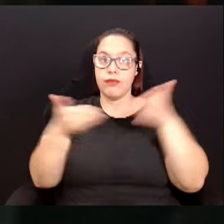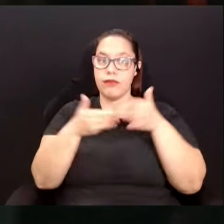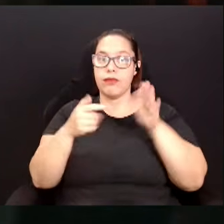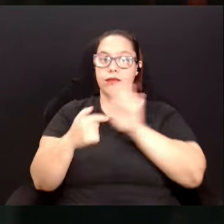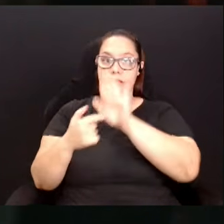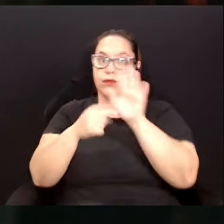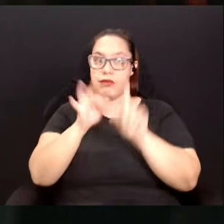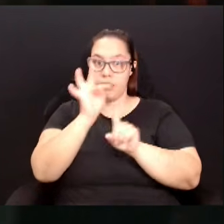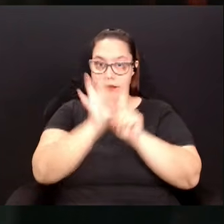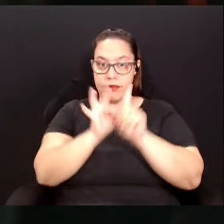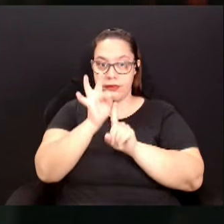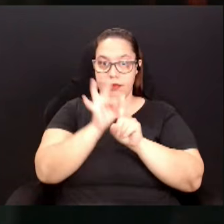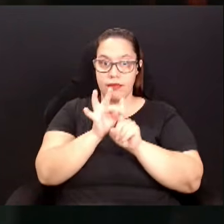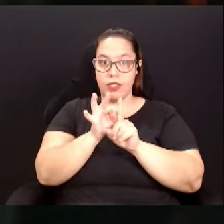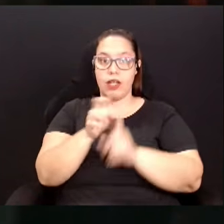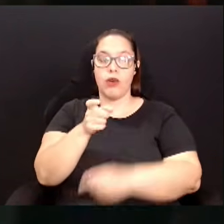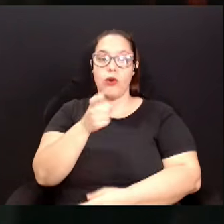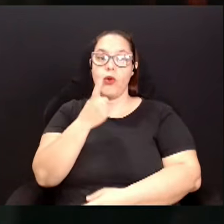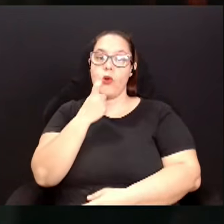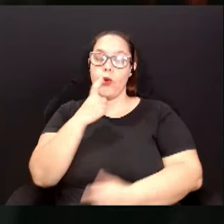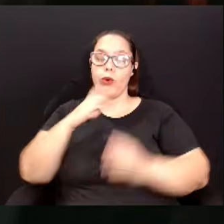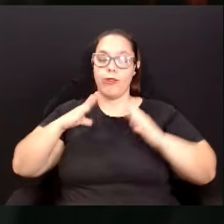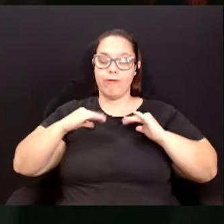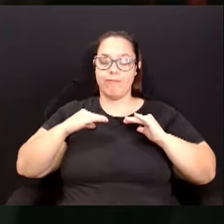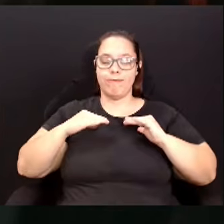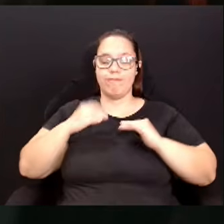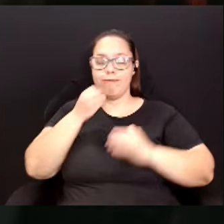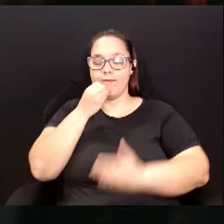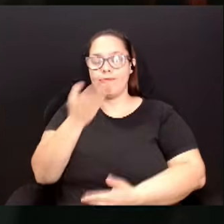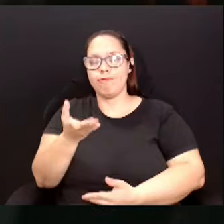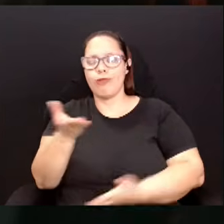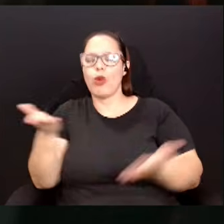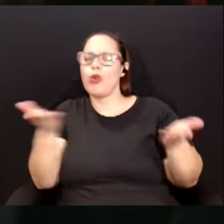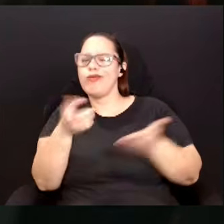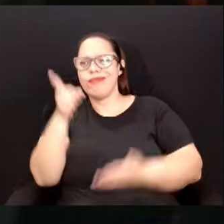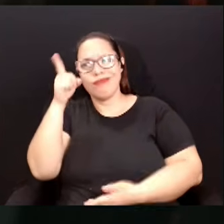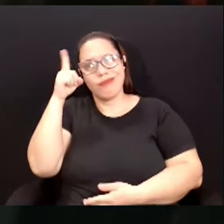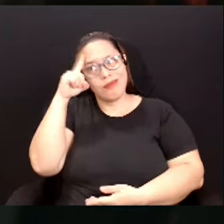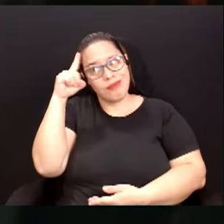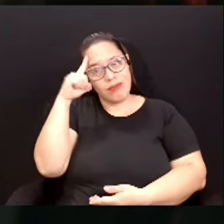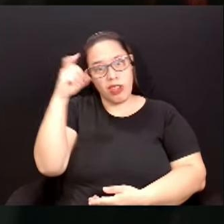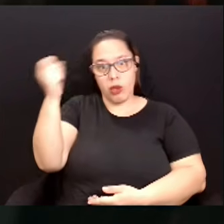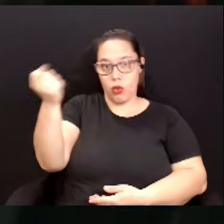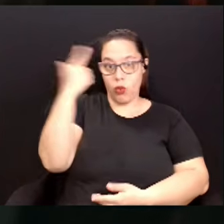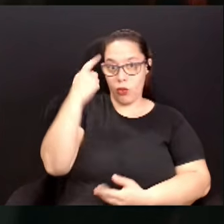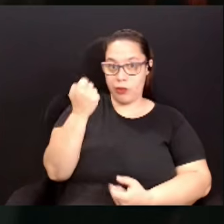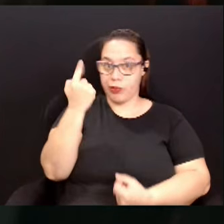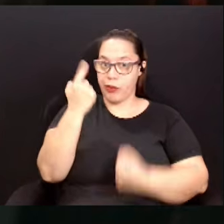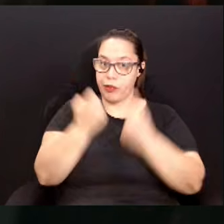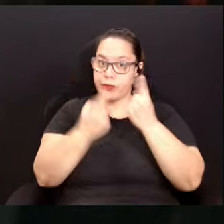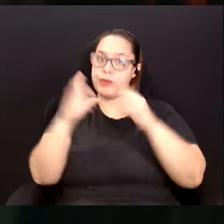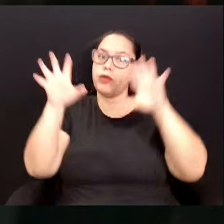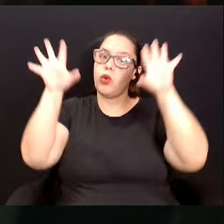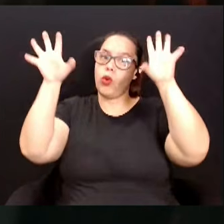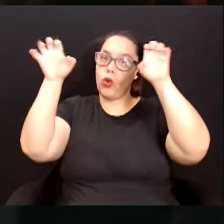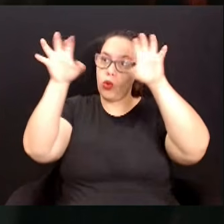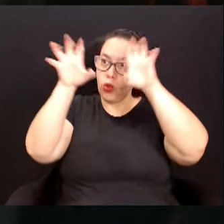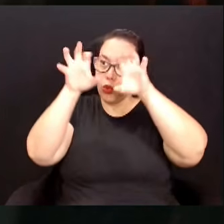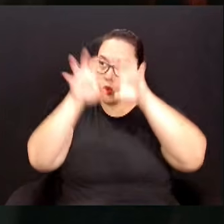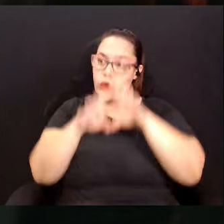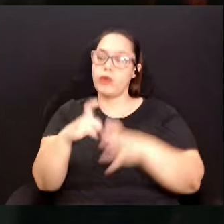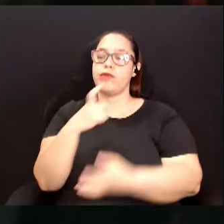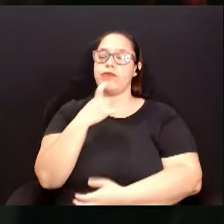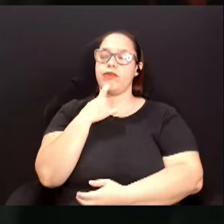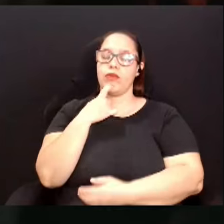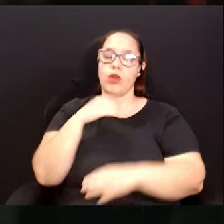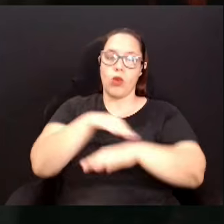deste feriado. Vamos embora. Como é que fica o tempo hoje, hein? Sol com algumas nuvens aqui em Campinas ao longo do